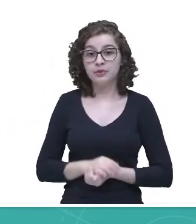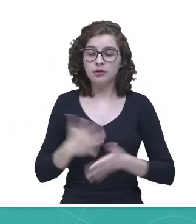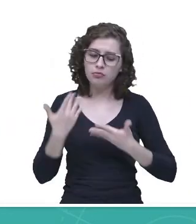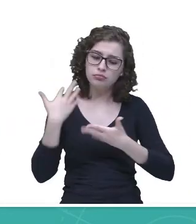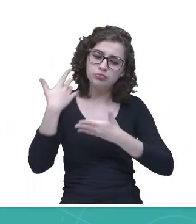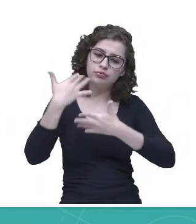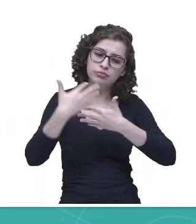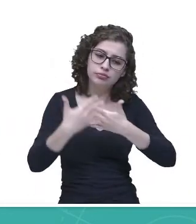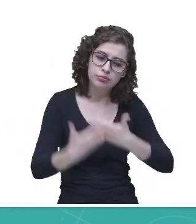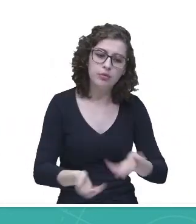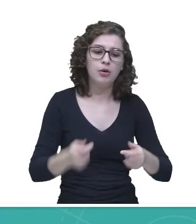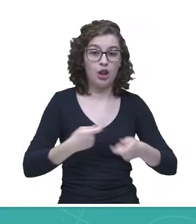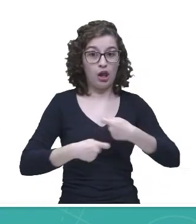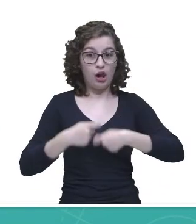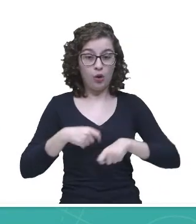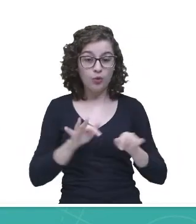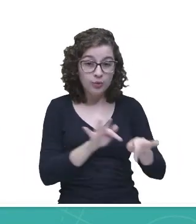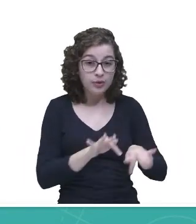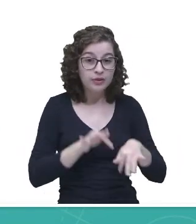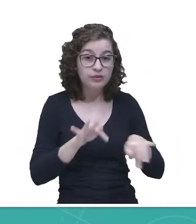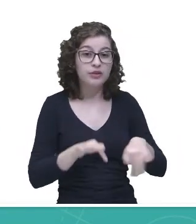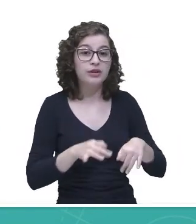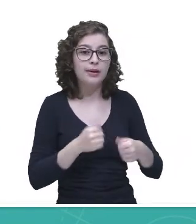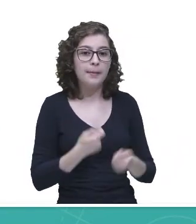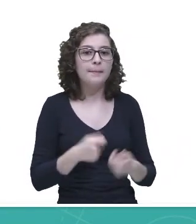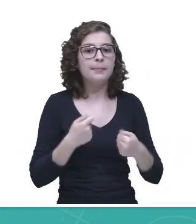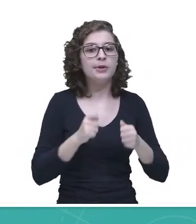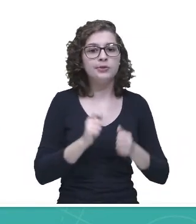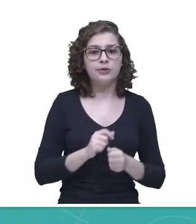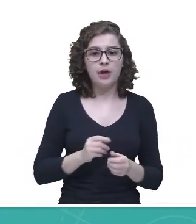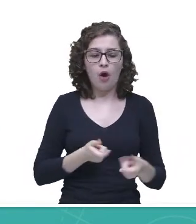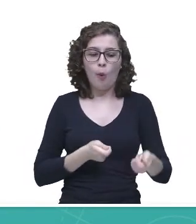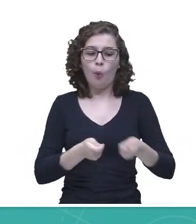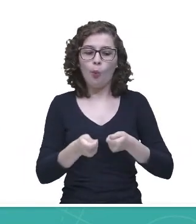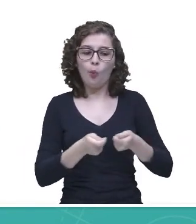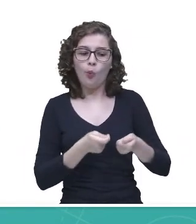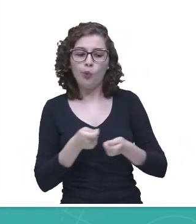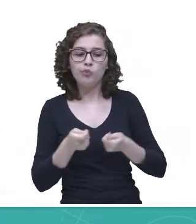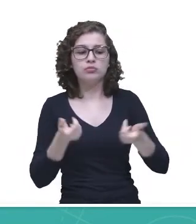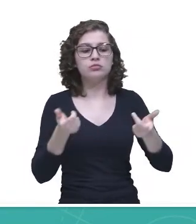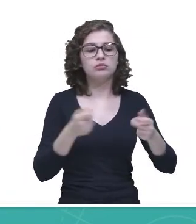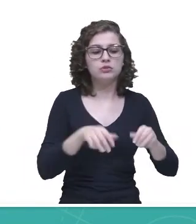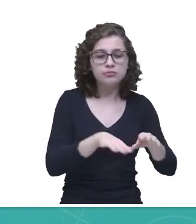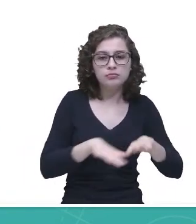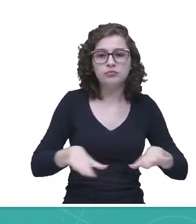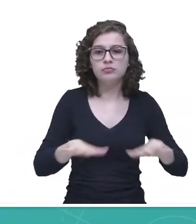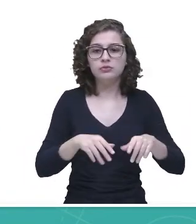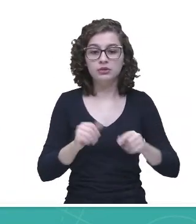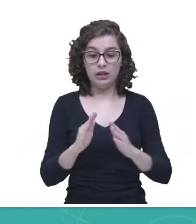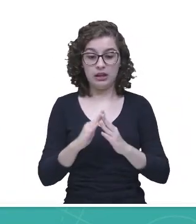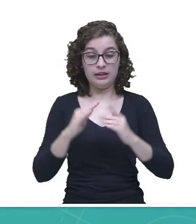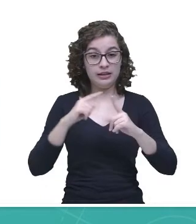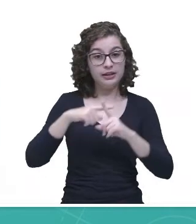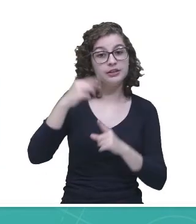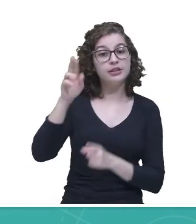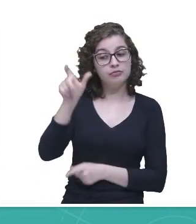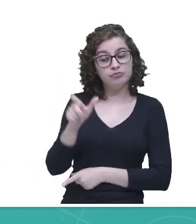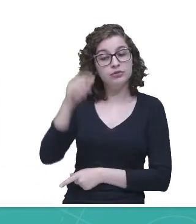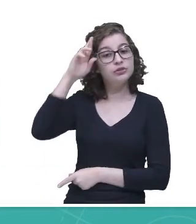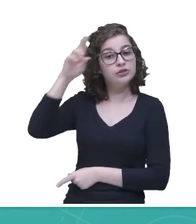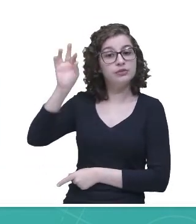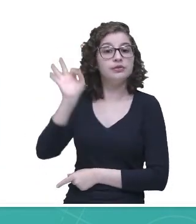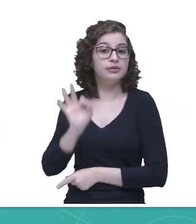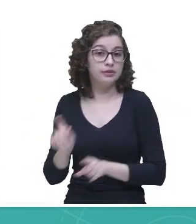chamado economia feudal ele está associado ao controle de terras, tanto do senhor quanto da igreja. Desta forma,